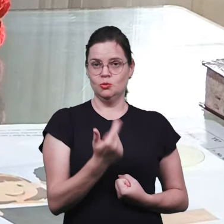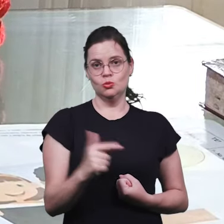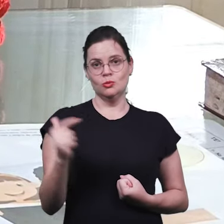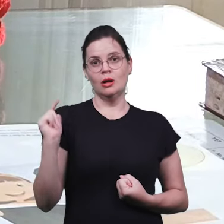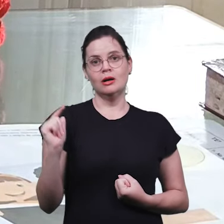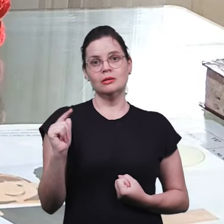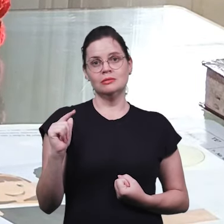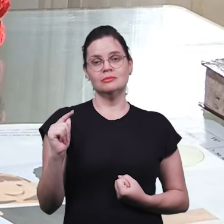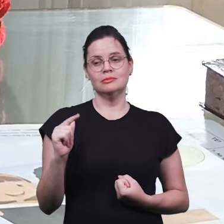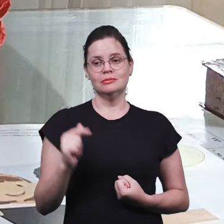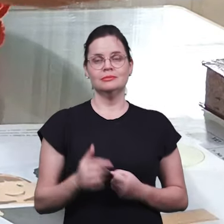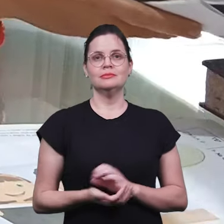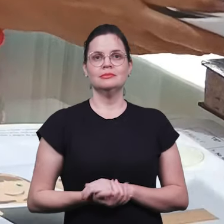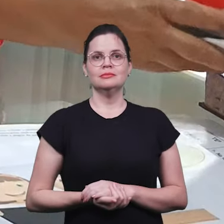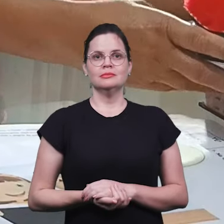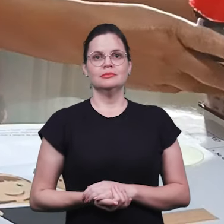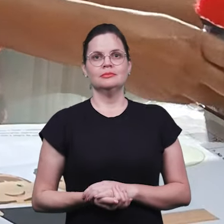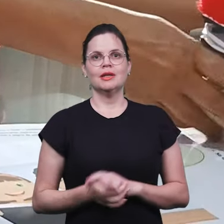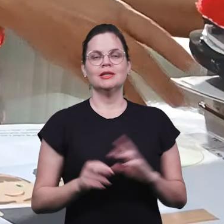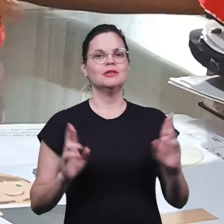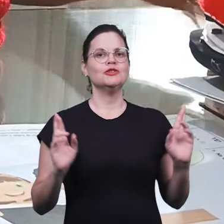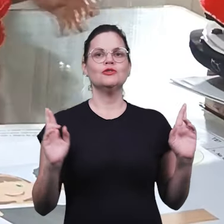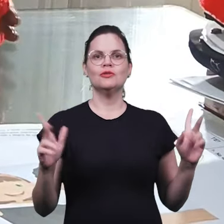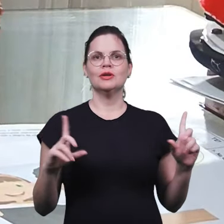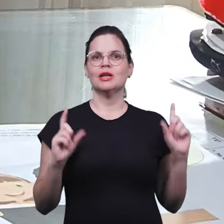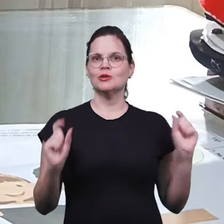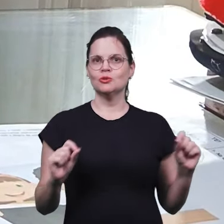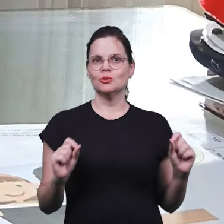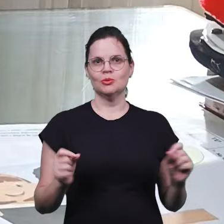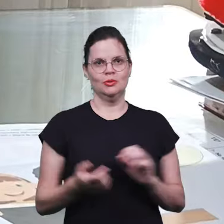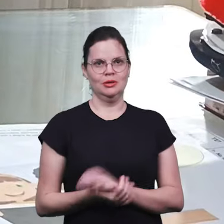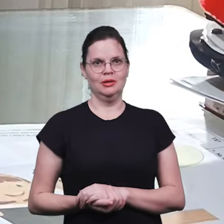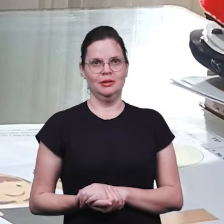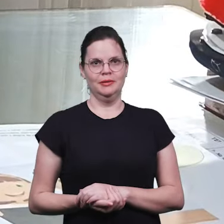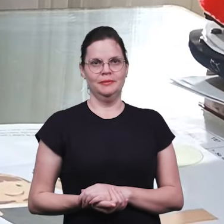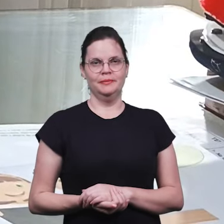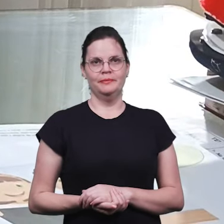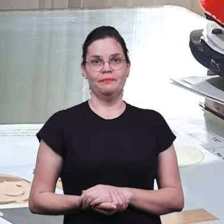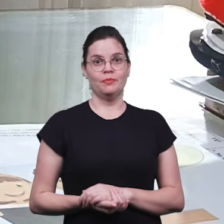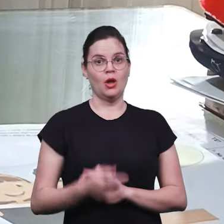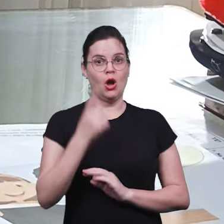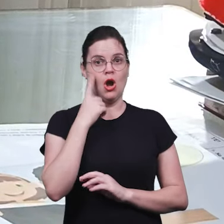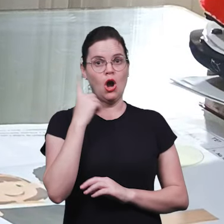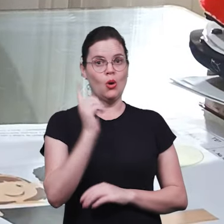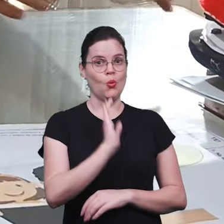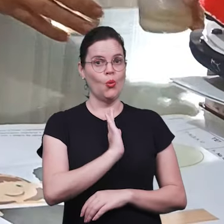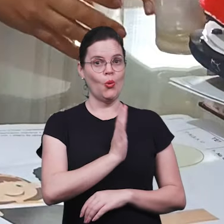salvação à vida do homem. Diferente, né, do coração.